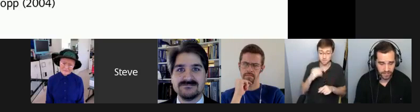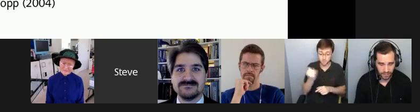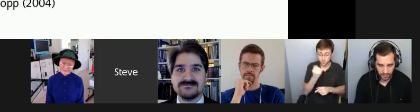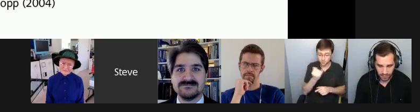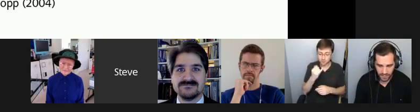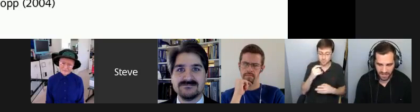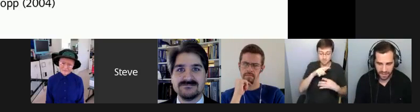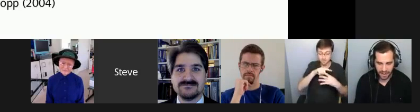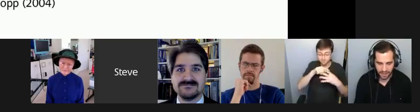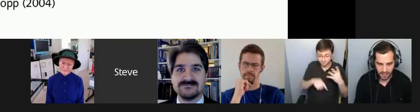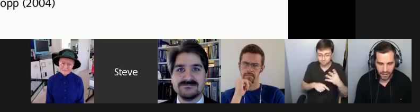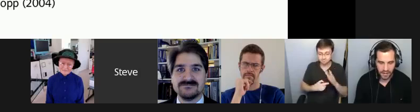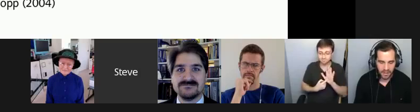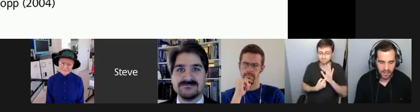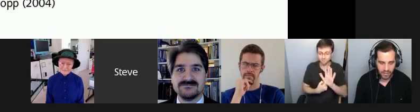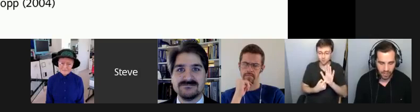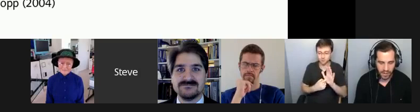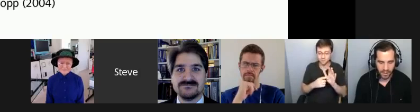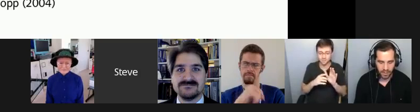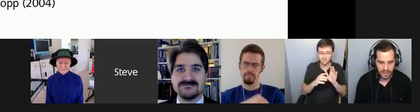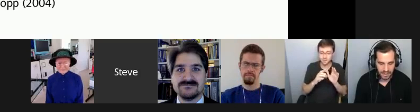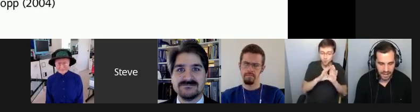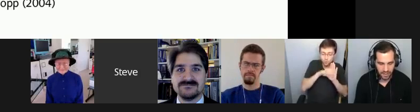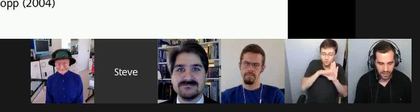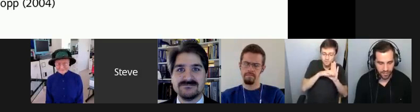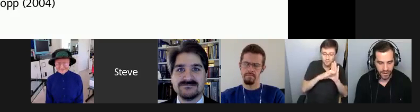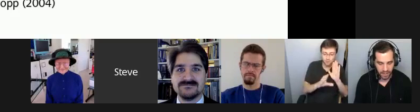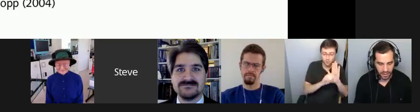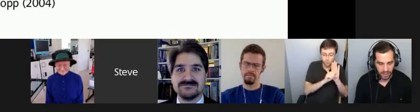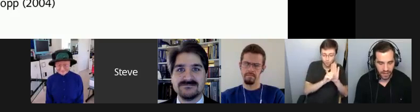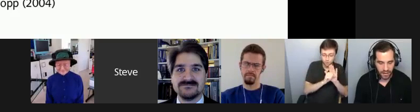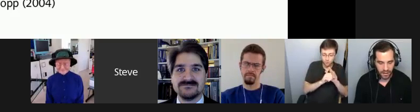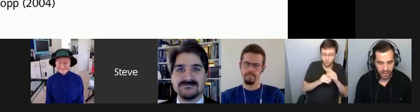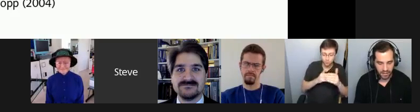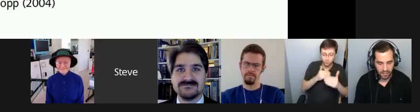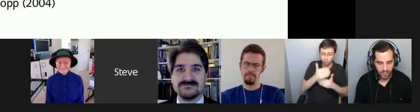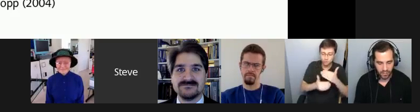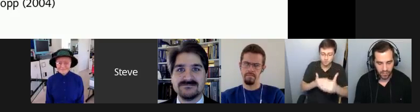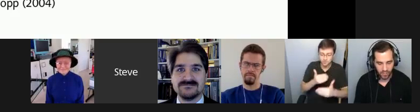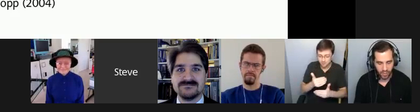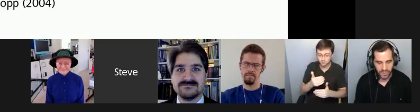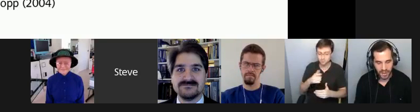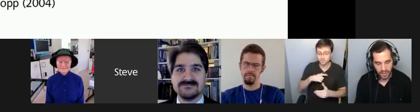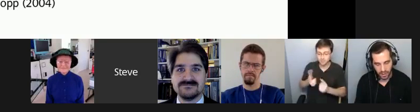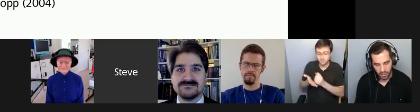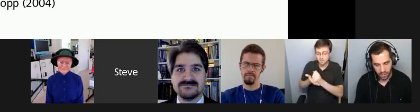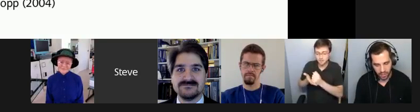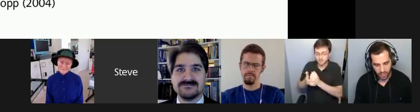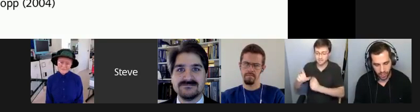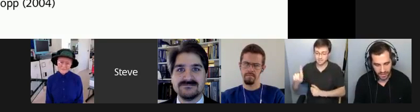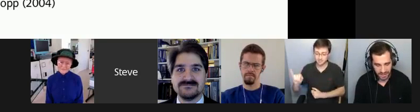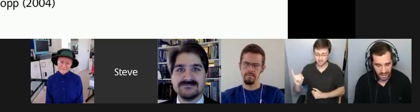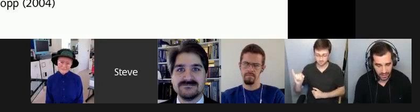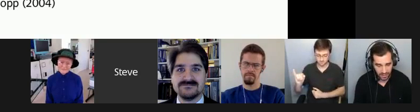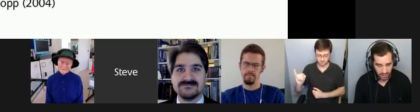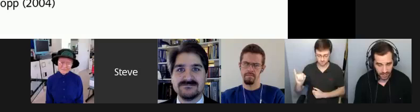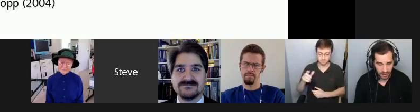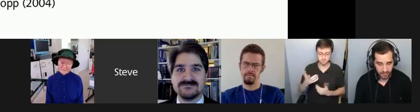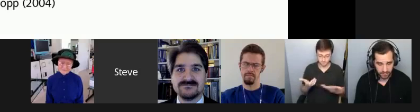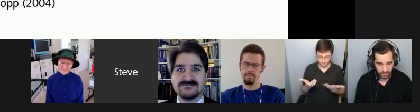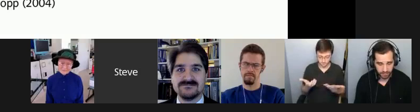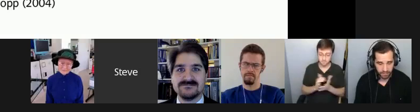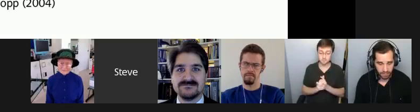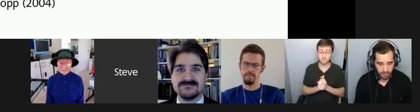2007, falam sobre a iconicidade também. Então, o conceito icônico e o processo